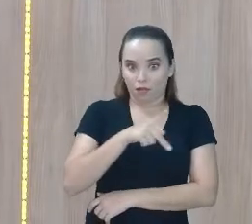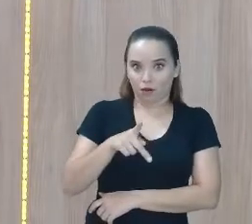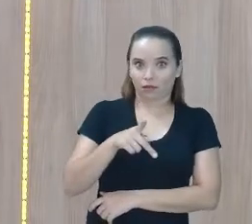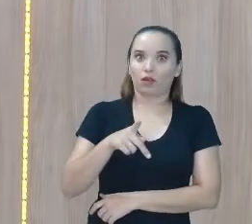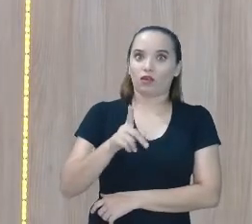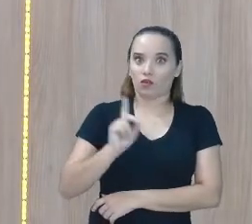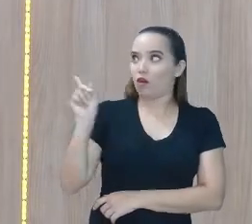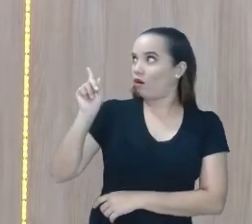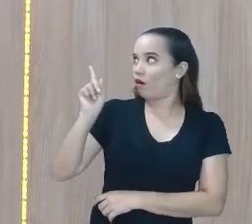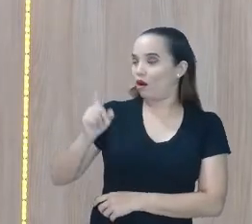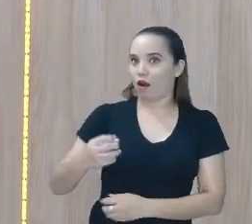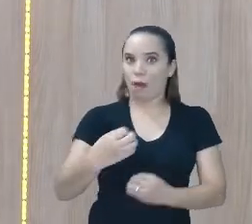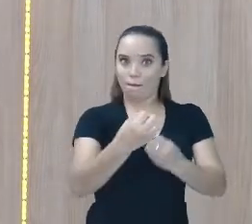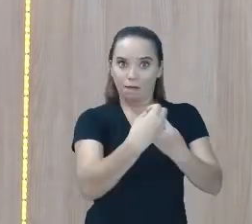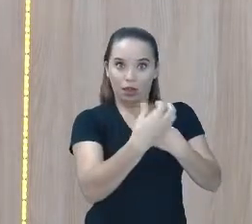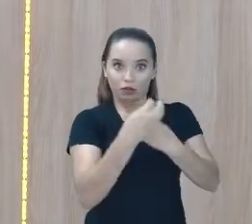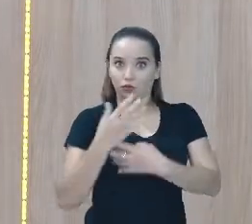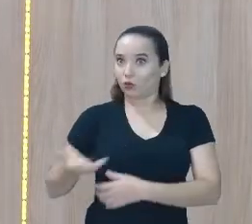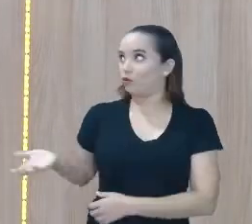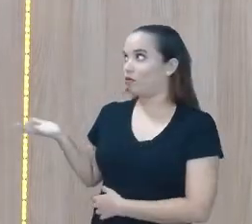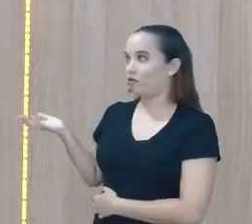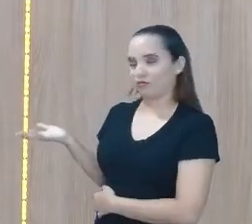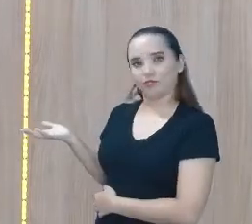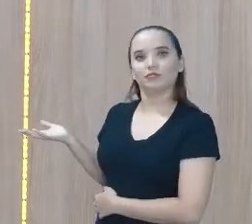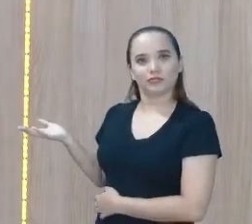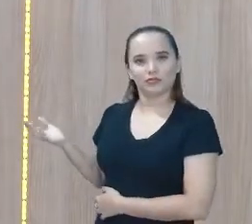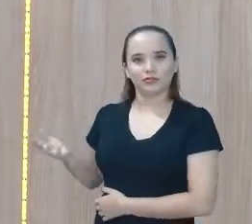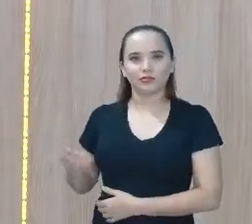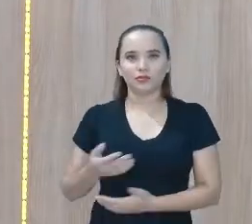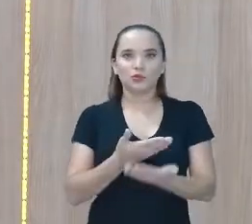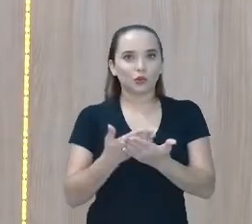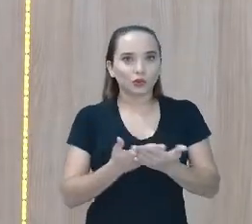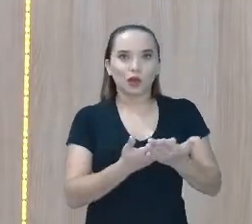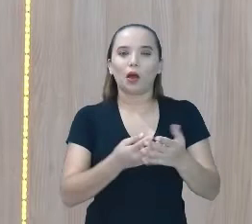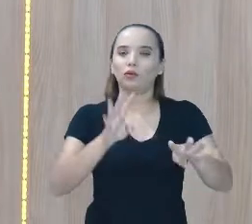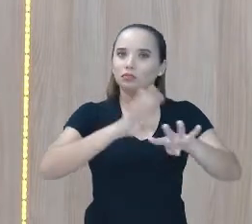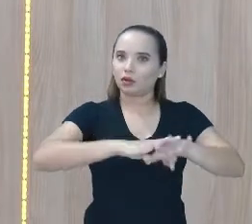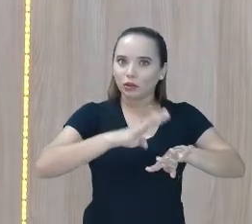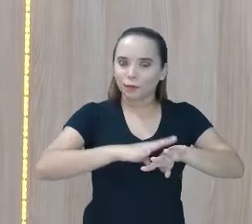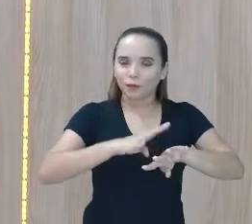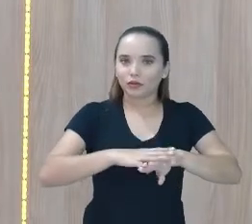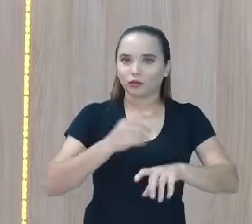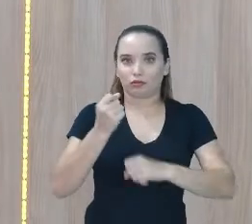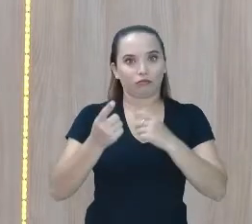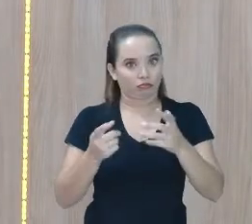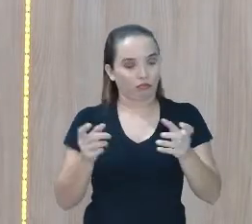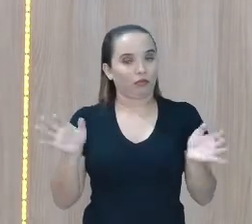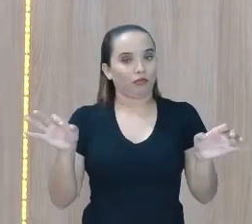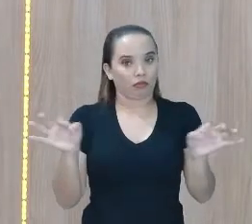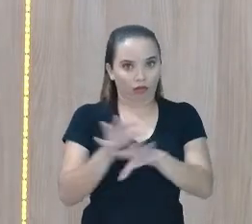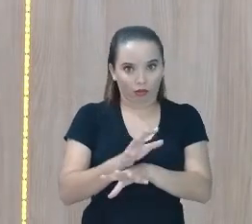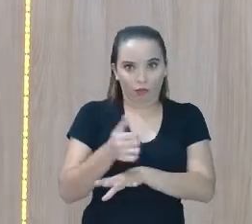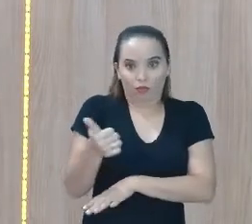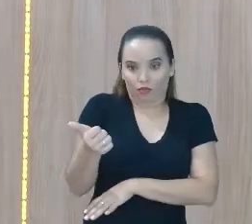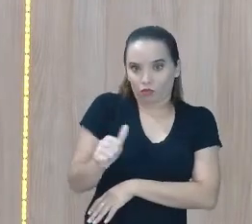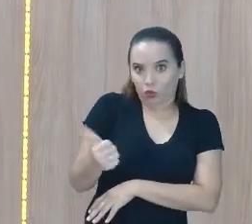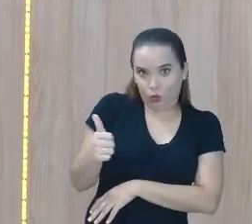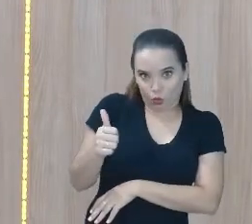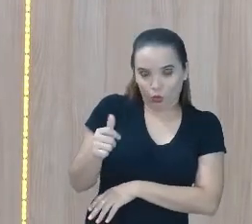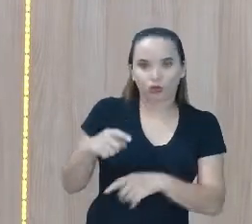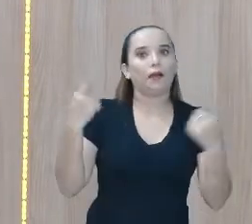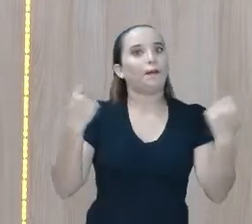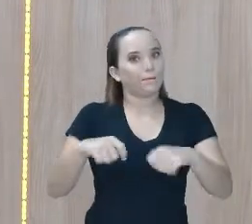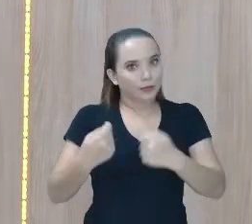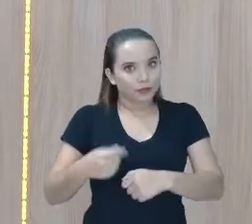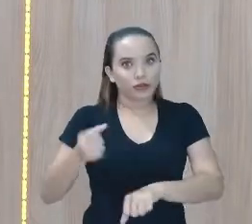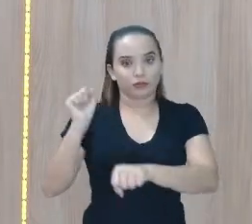que eu estou mostrando na aula para vocês, na aula de matemática. Então, terminava a aula de matemática de 11 horas tinha que ficar